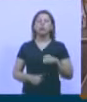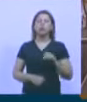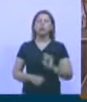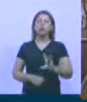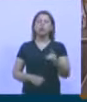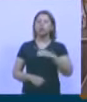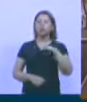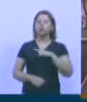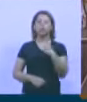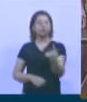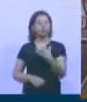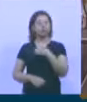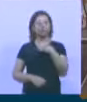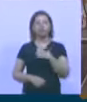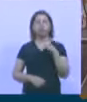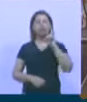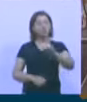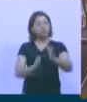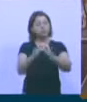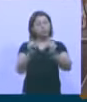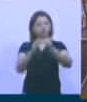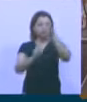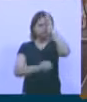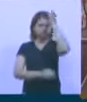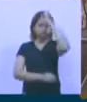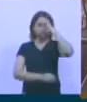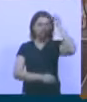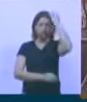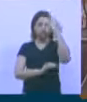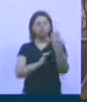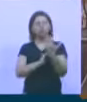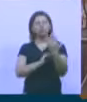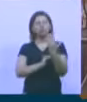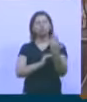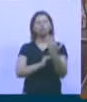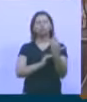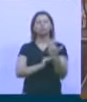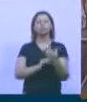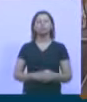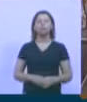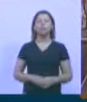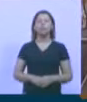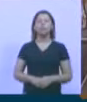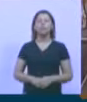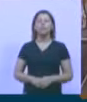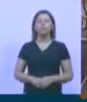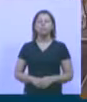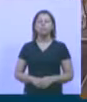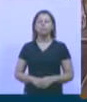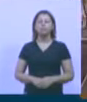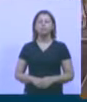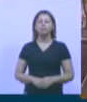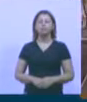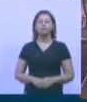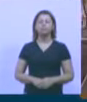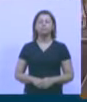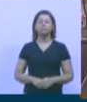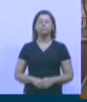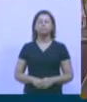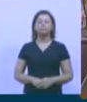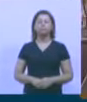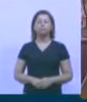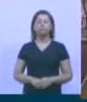uma forma, pedindo ao Espírito Santo que venha em nosso auxílio. Unfortunately, people all over the world go to the wrong people to